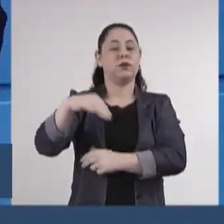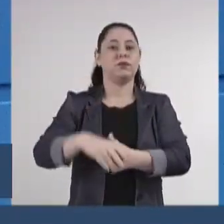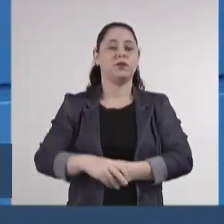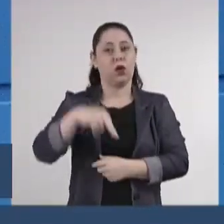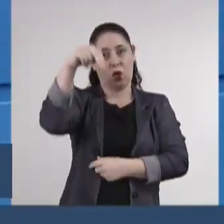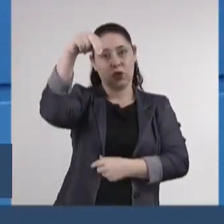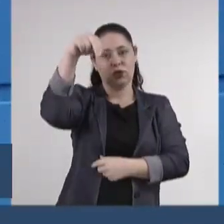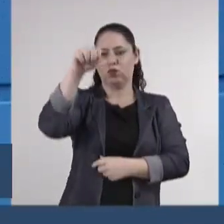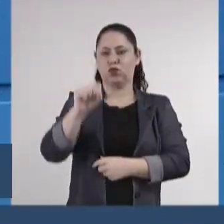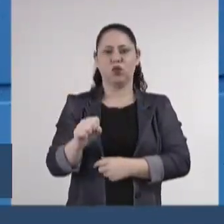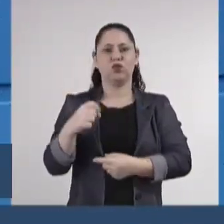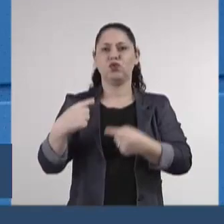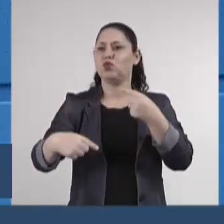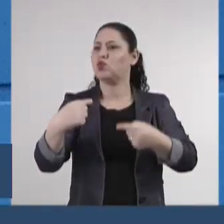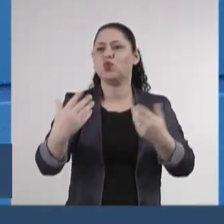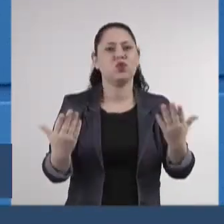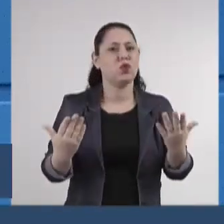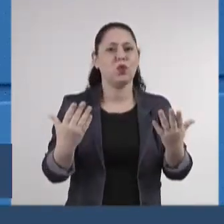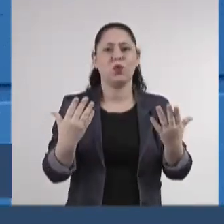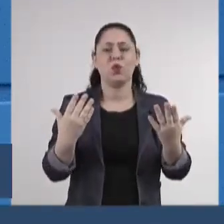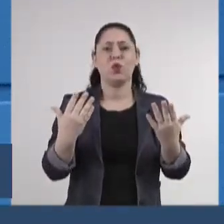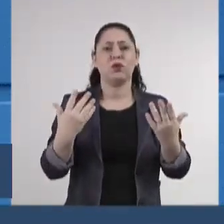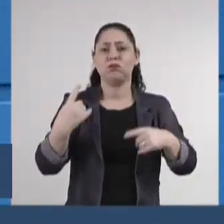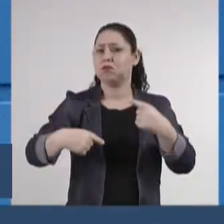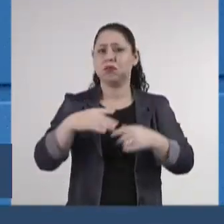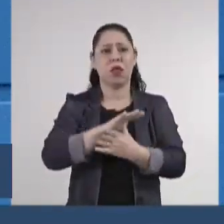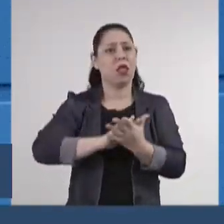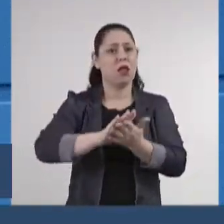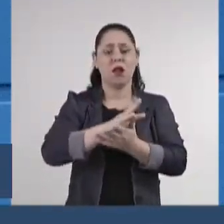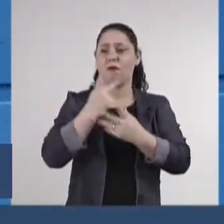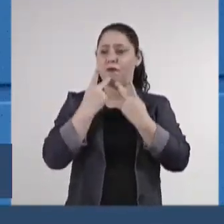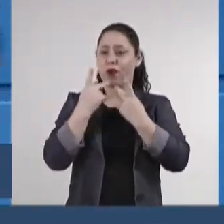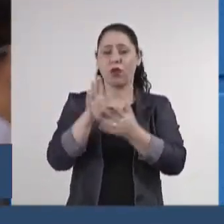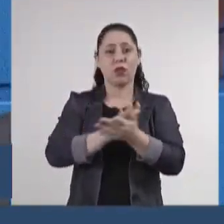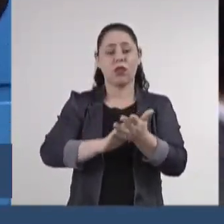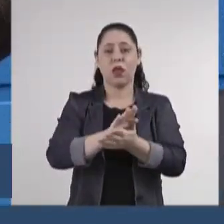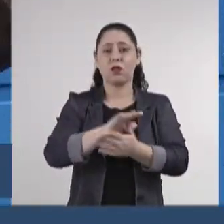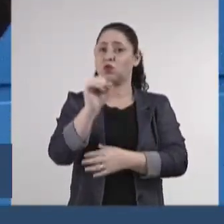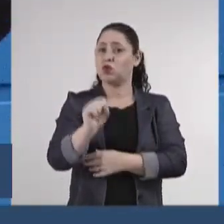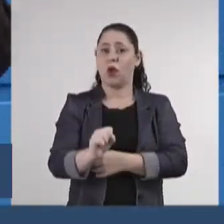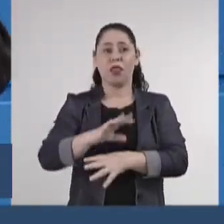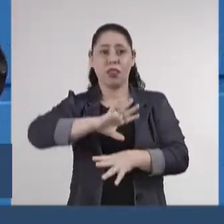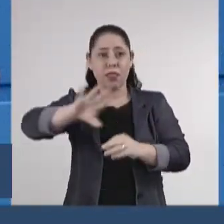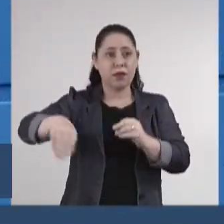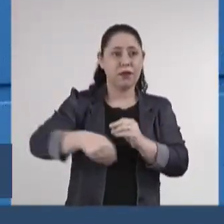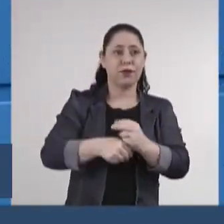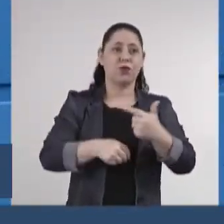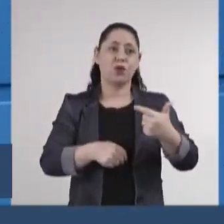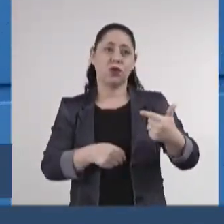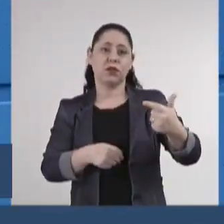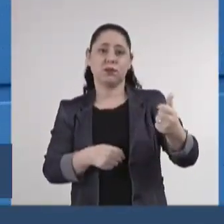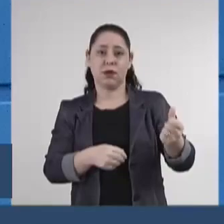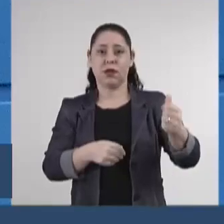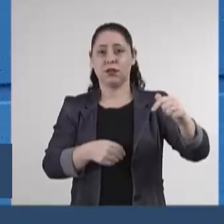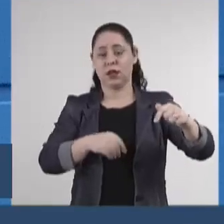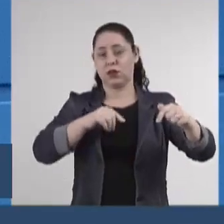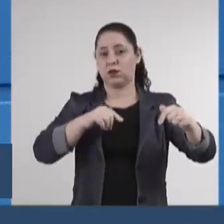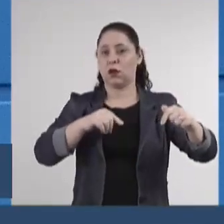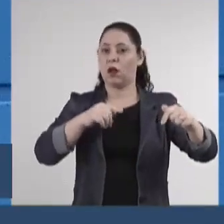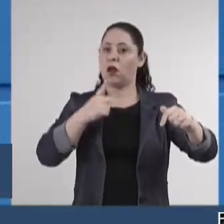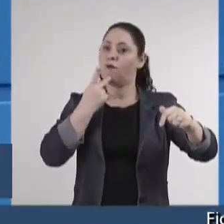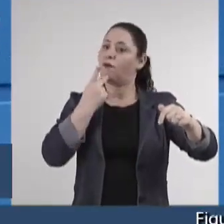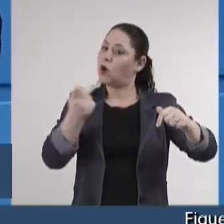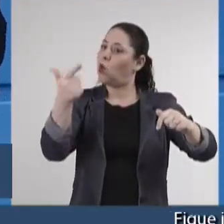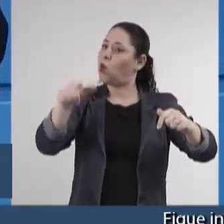norte. E o sul nem se discute. Nem se discutiu o sul, quer dizer, nem se falou do sul. Ah, que vai incorporar 267, reiterei